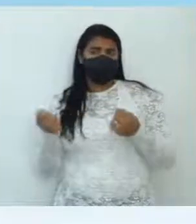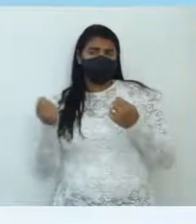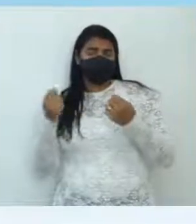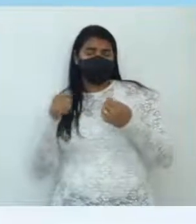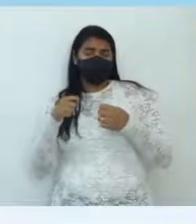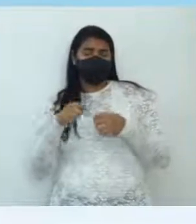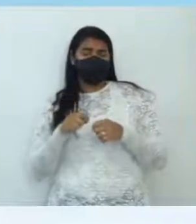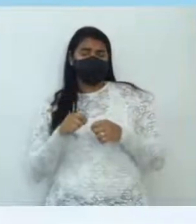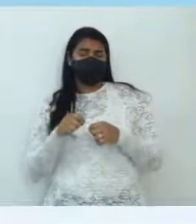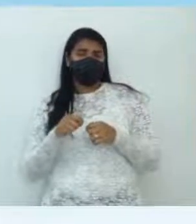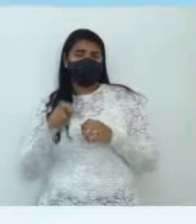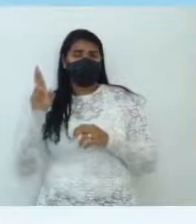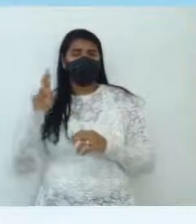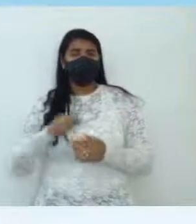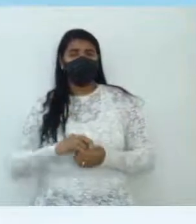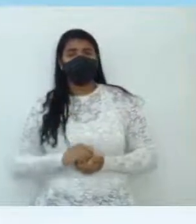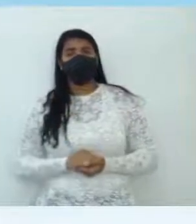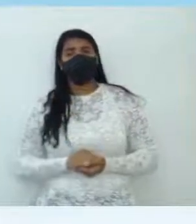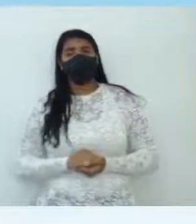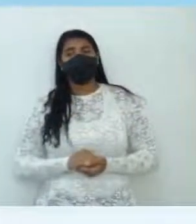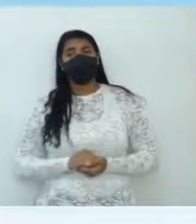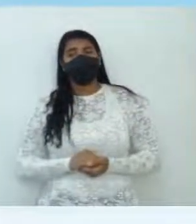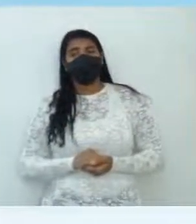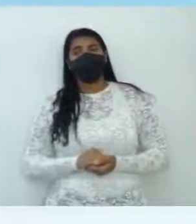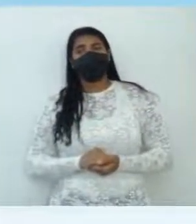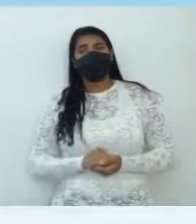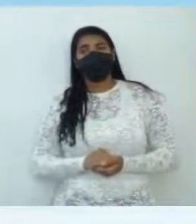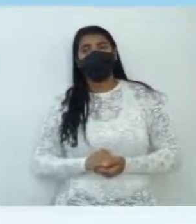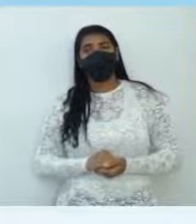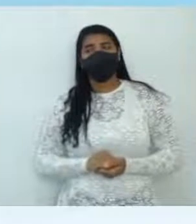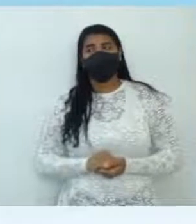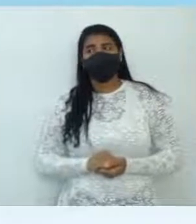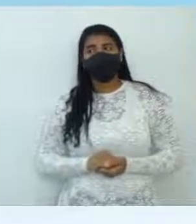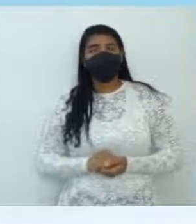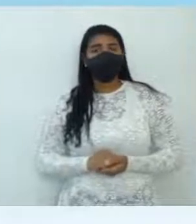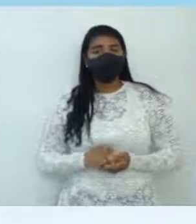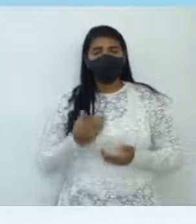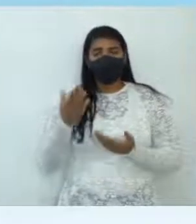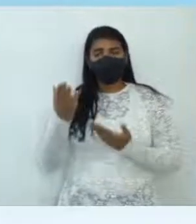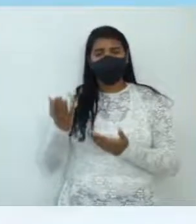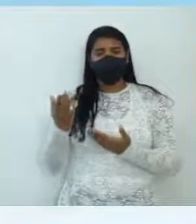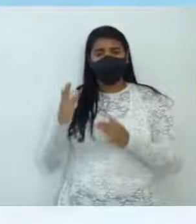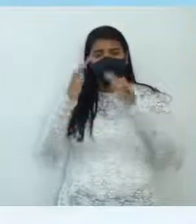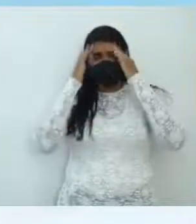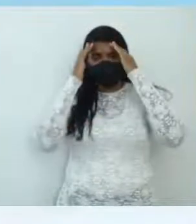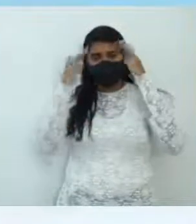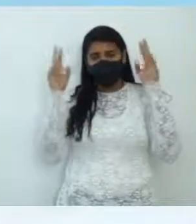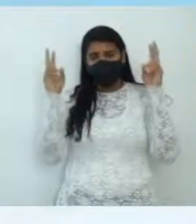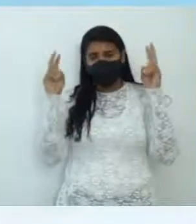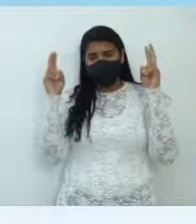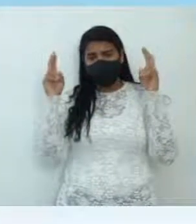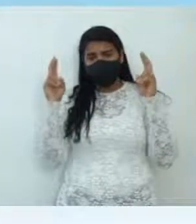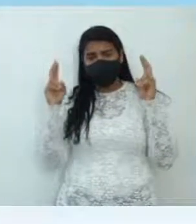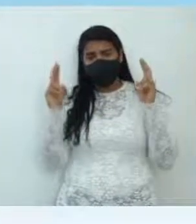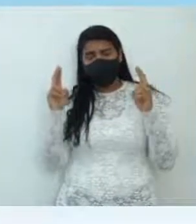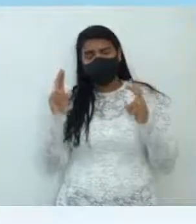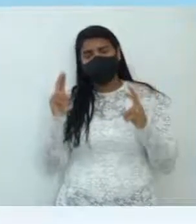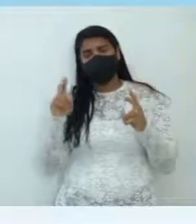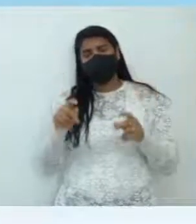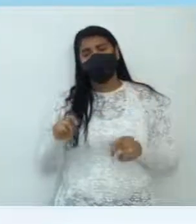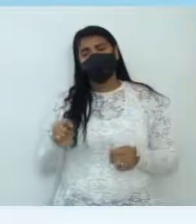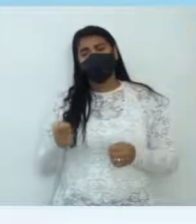movimentos irregulares. E aí a definição e a obediência de parâmetros mais rígidos